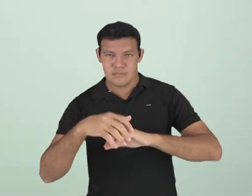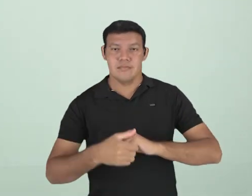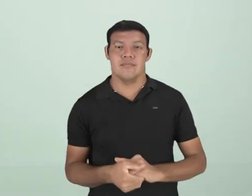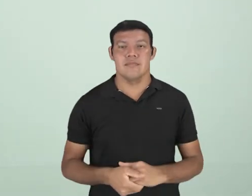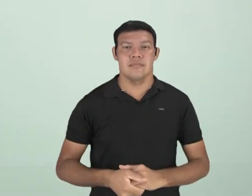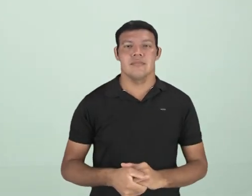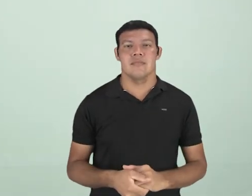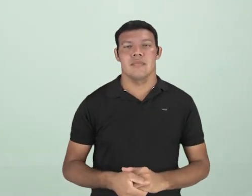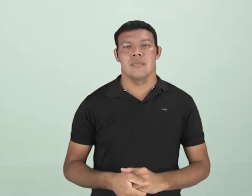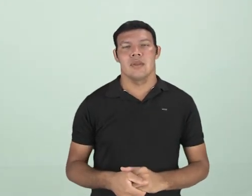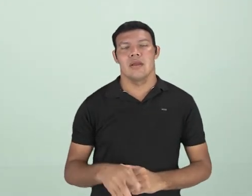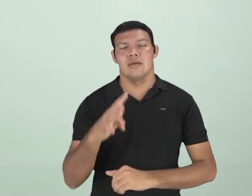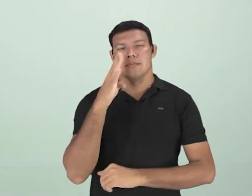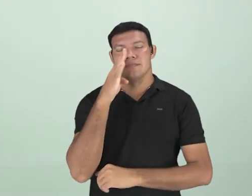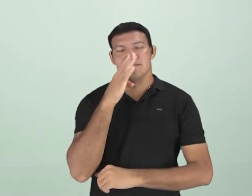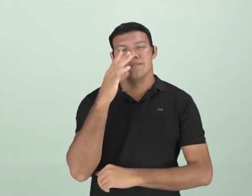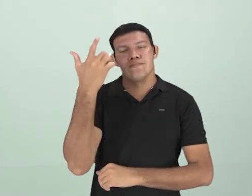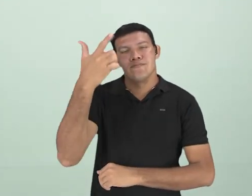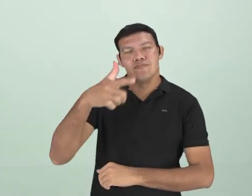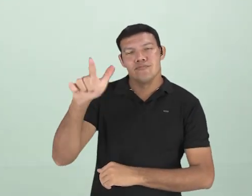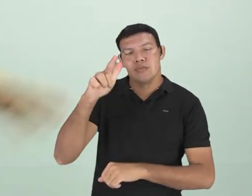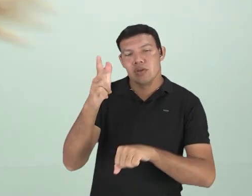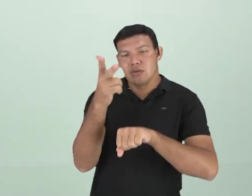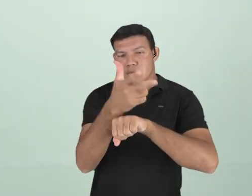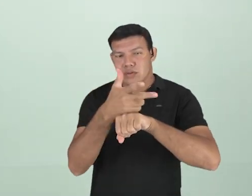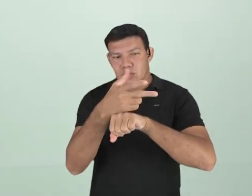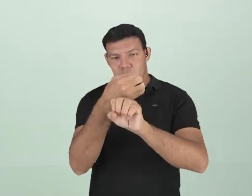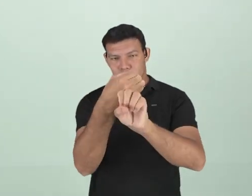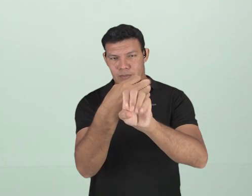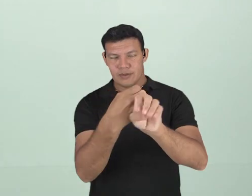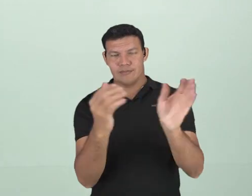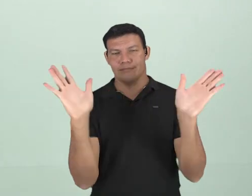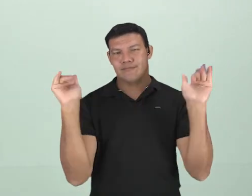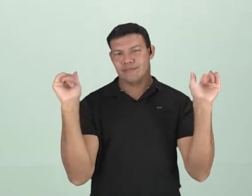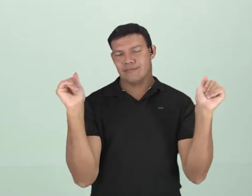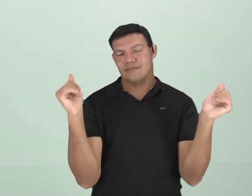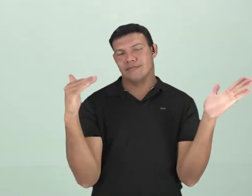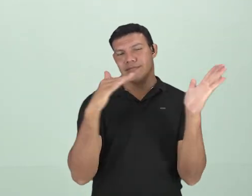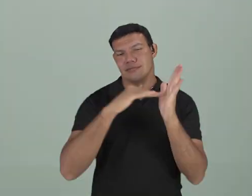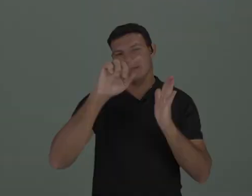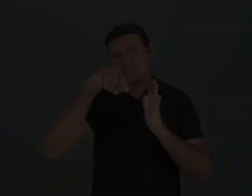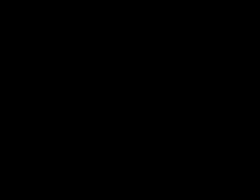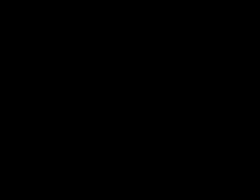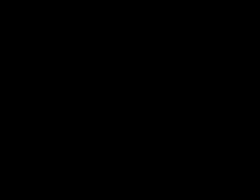Acre, assistam novamente os vídeos, tá bom? Tchau, tchau, até mais!